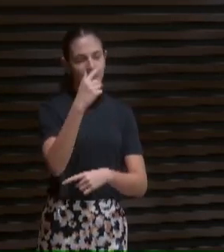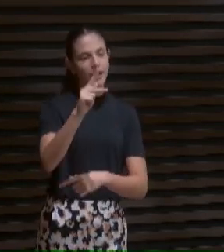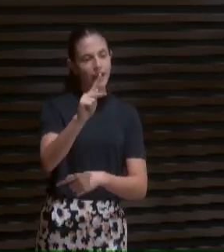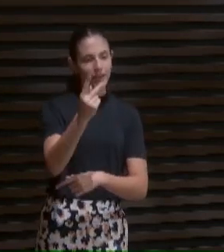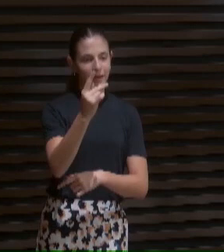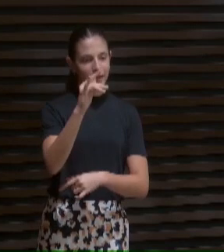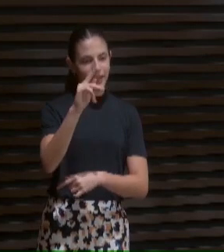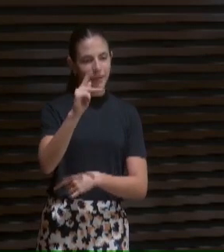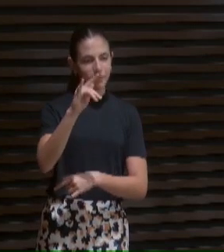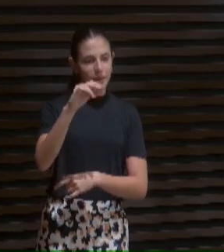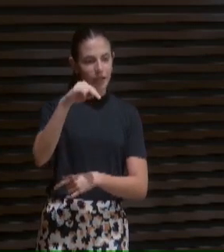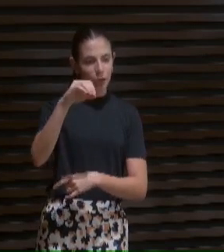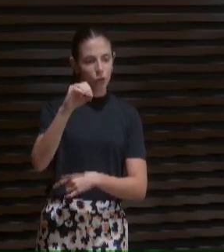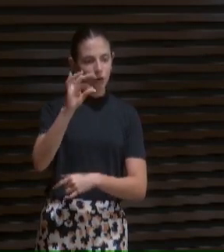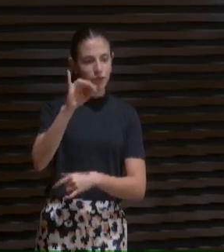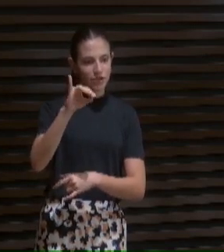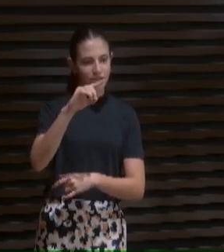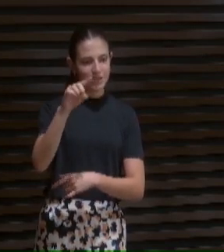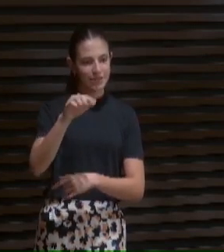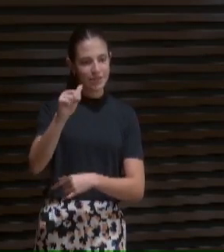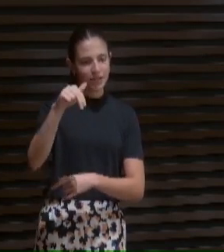Essa é a astúcia do engano.